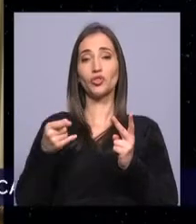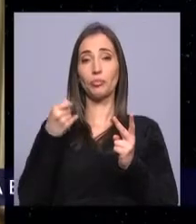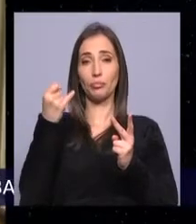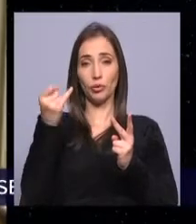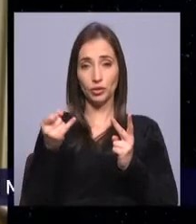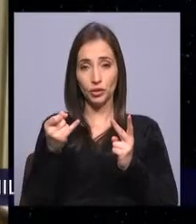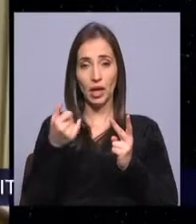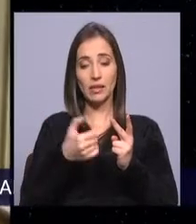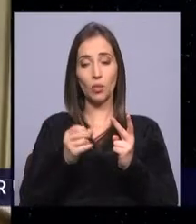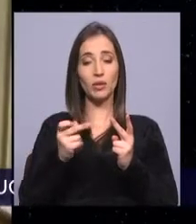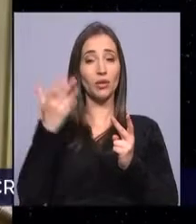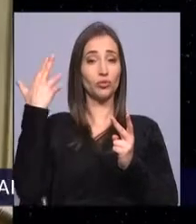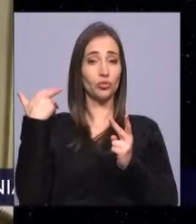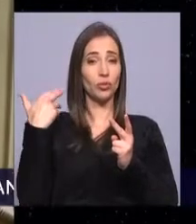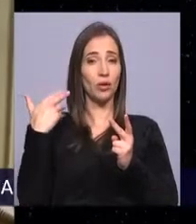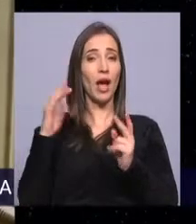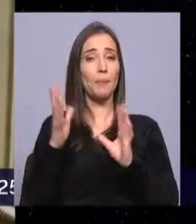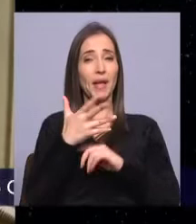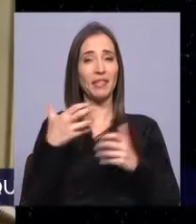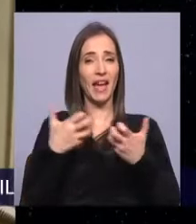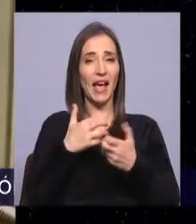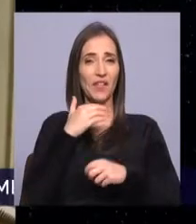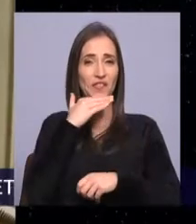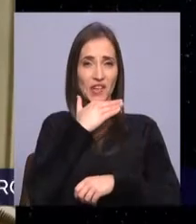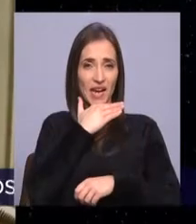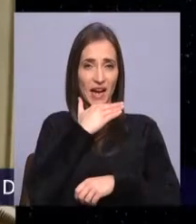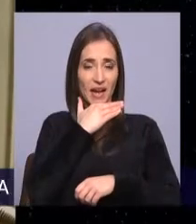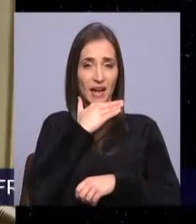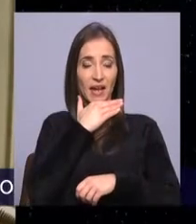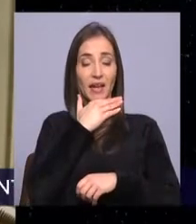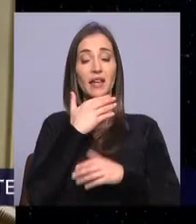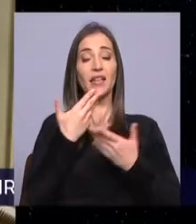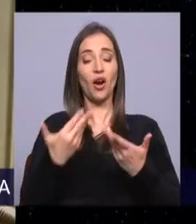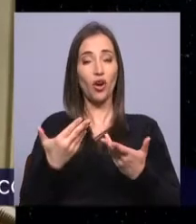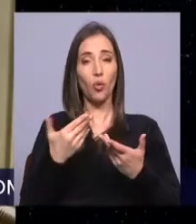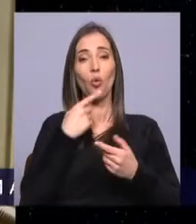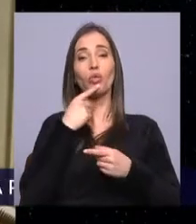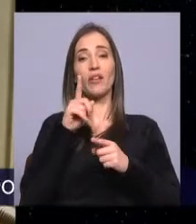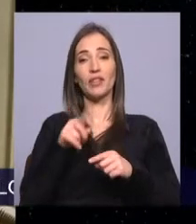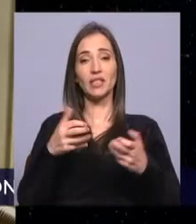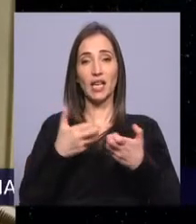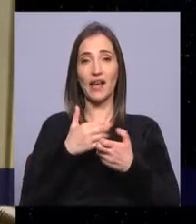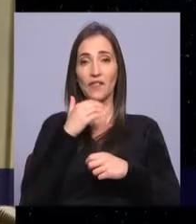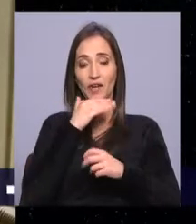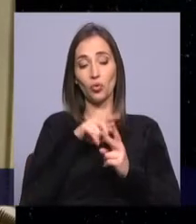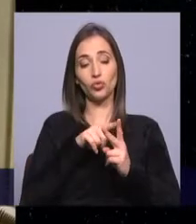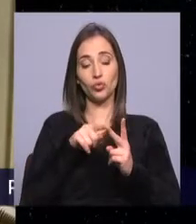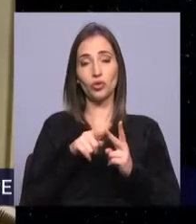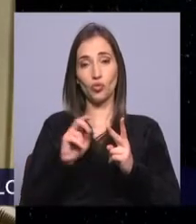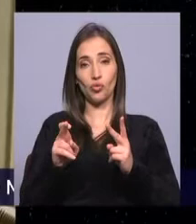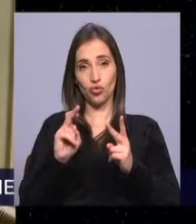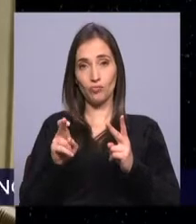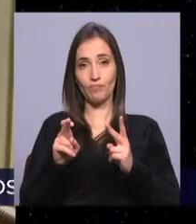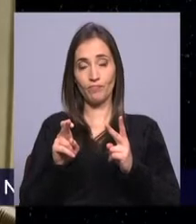anos havia um clima de Guerra Fria, e agora vivemos também novamente uma Guerra Fria, este cavalheiro, Alex Meshik, cientista, é